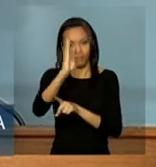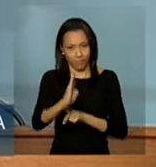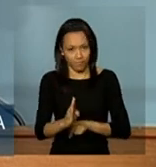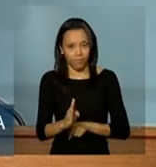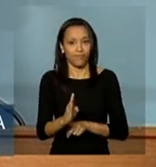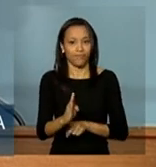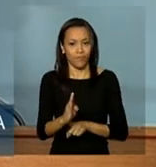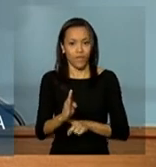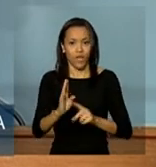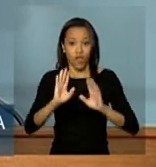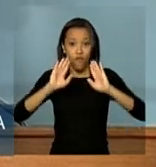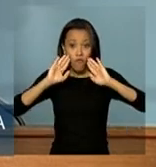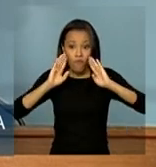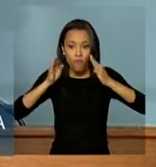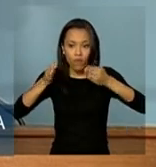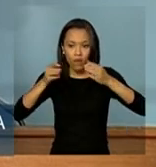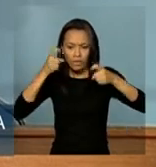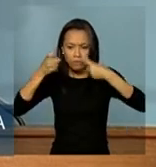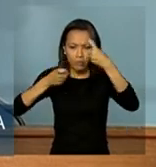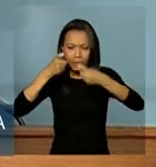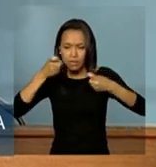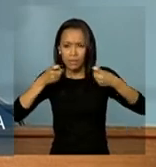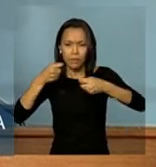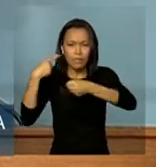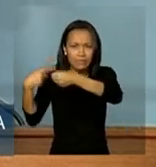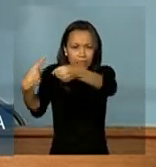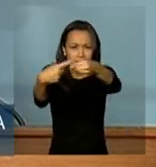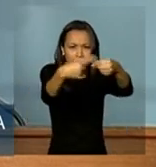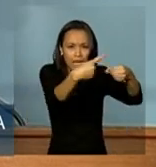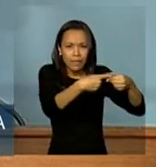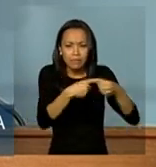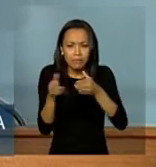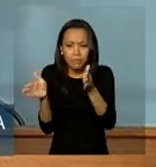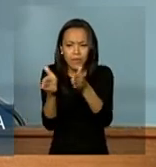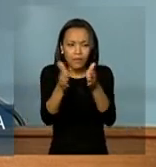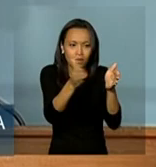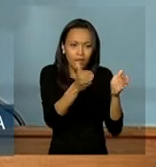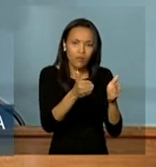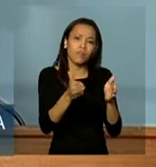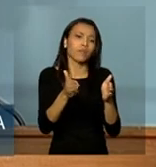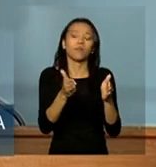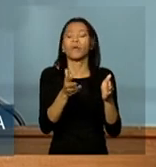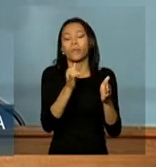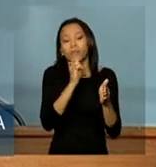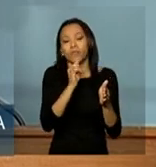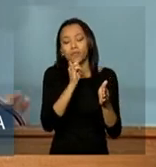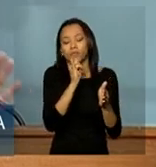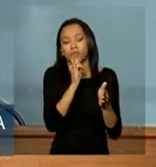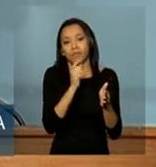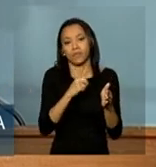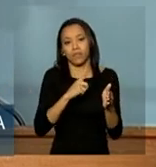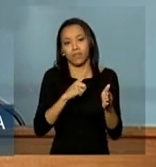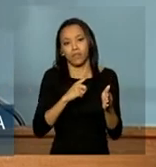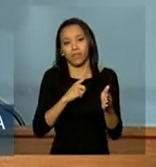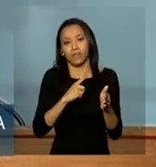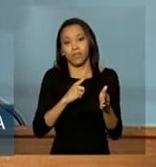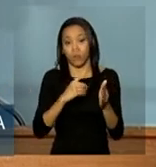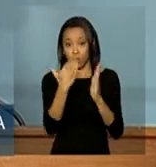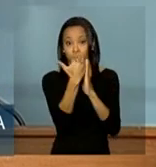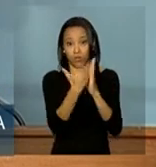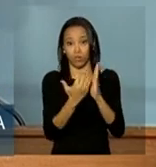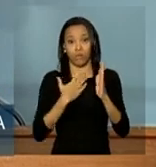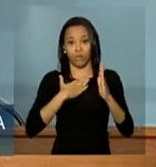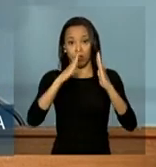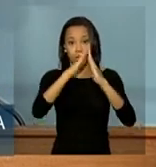Focar nos pequenos municípios, todos os programas, significa, por exemplo, ter o Minha Casa